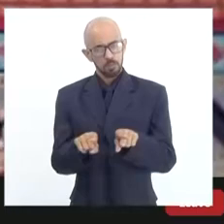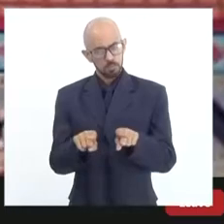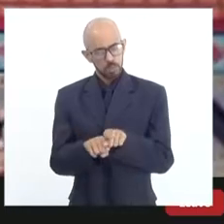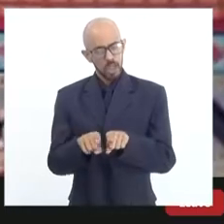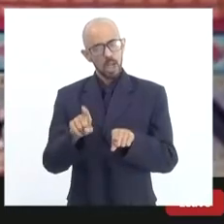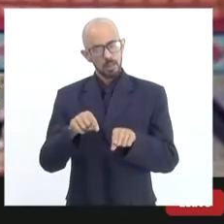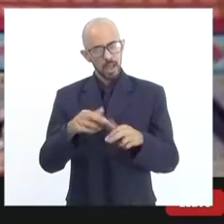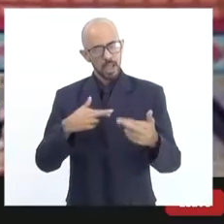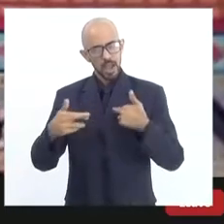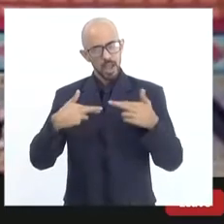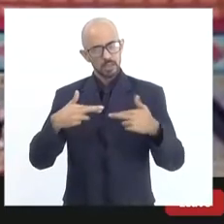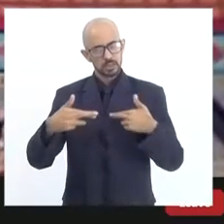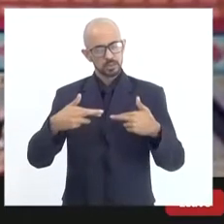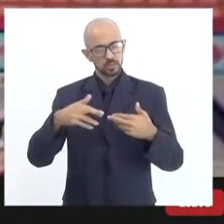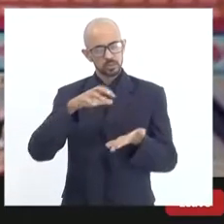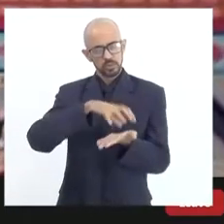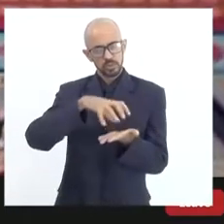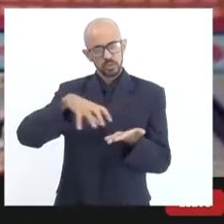relação intersetorial.